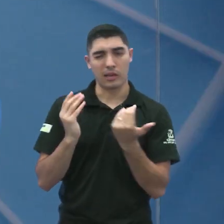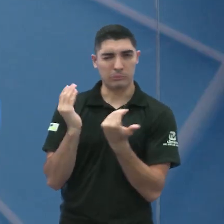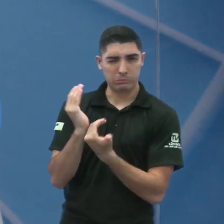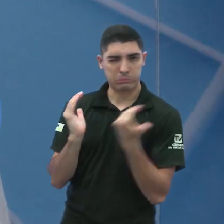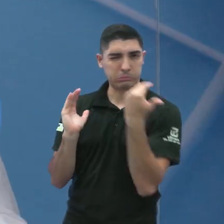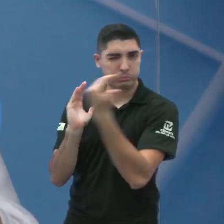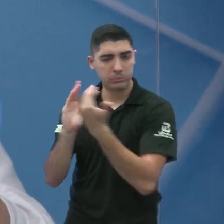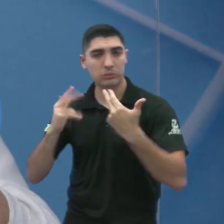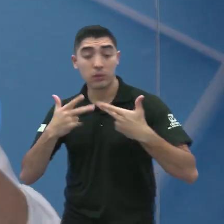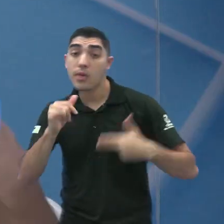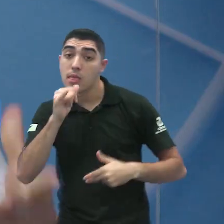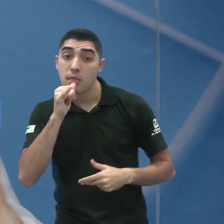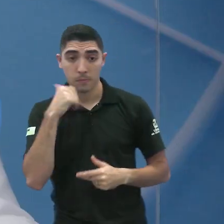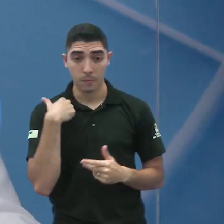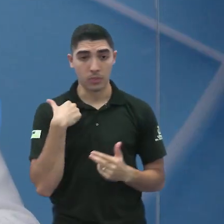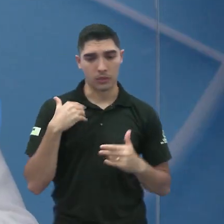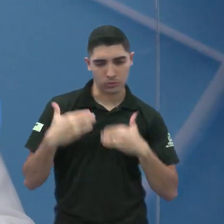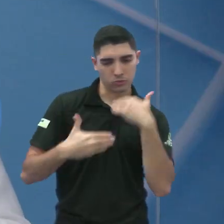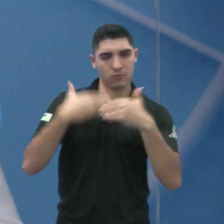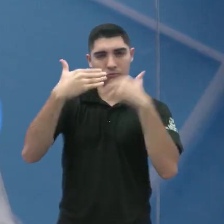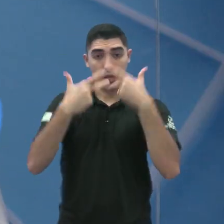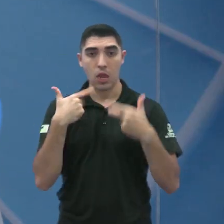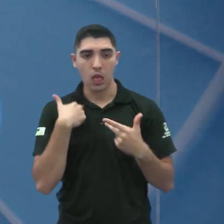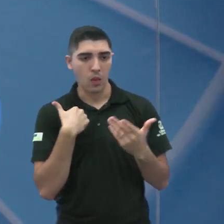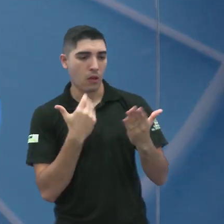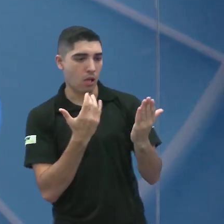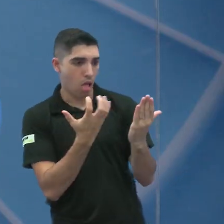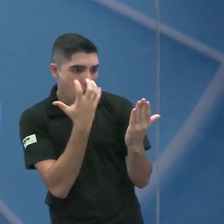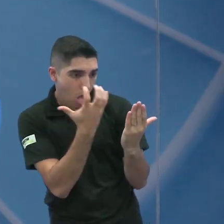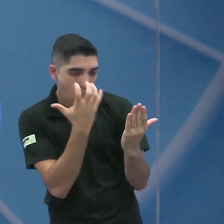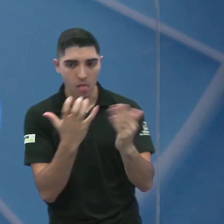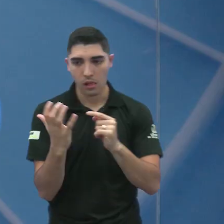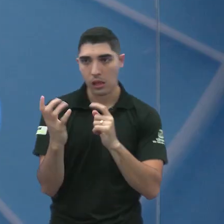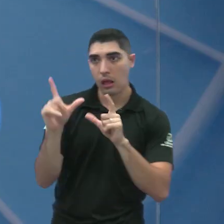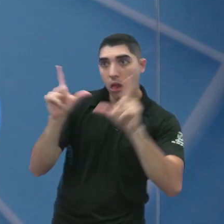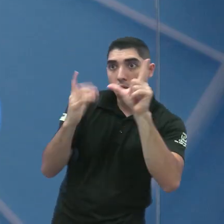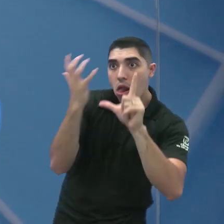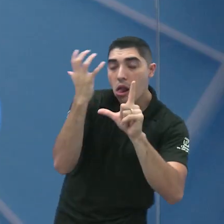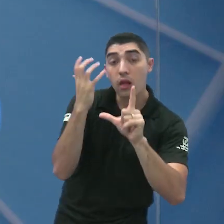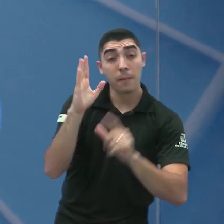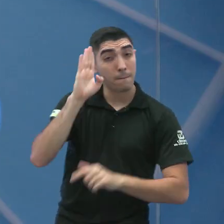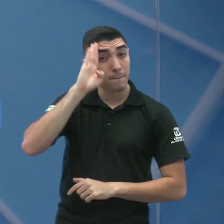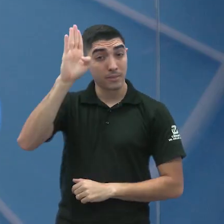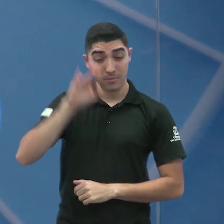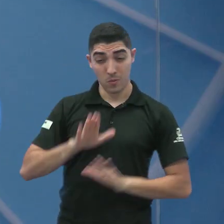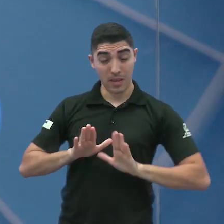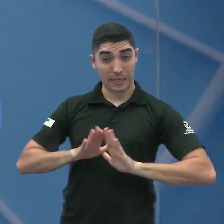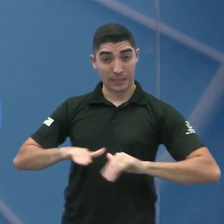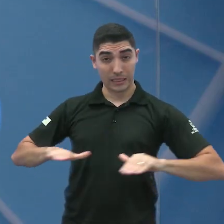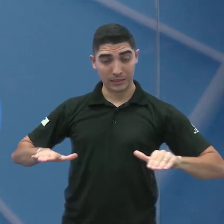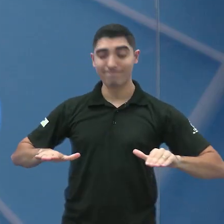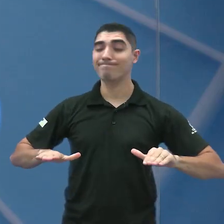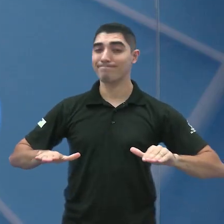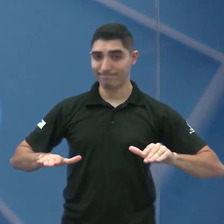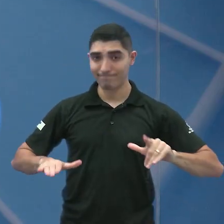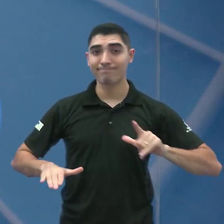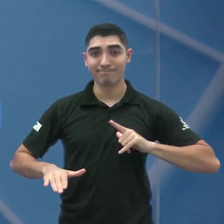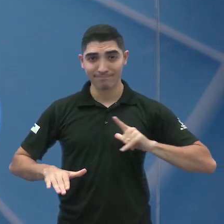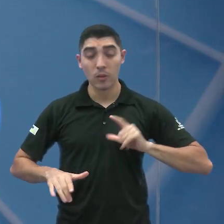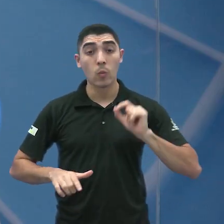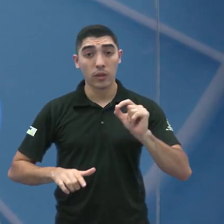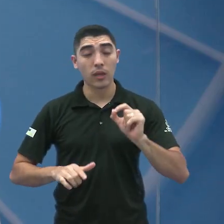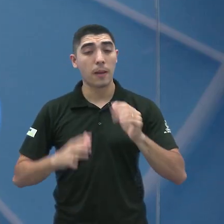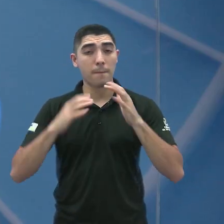quando a gente fica muito tempo na frente das telas, as crianças principalmente, isso tem impactos na